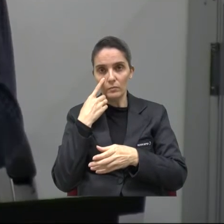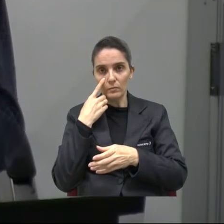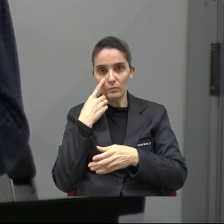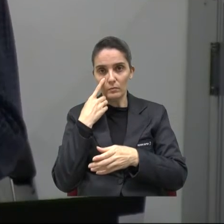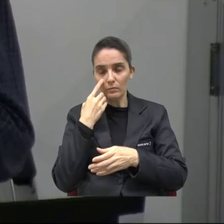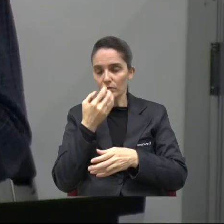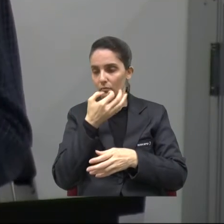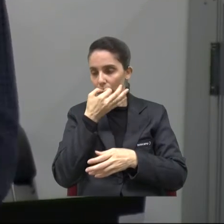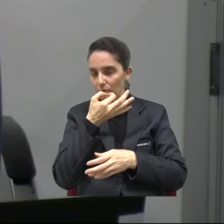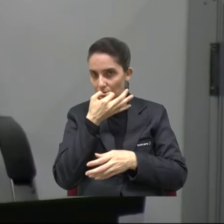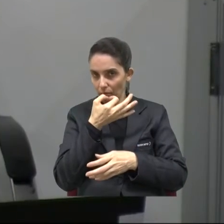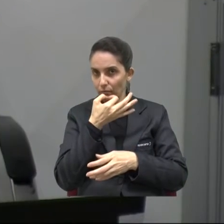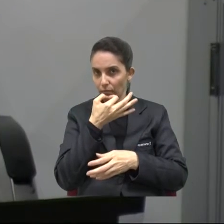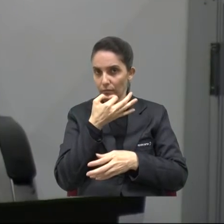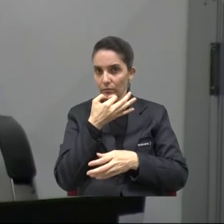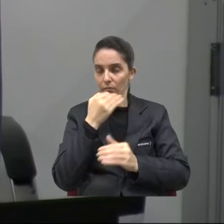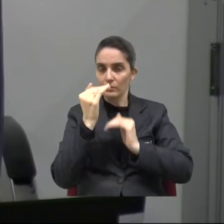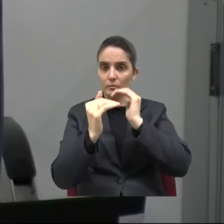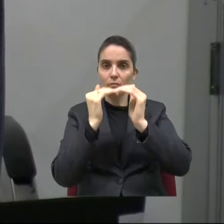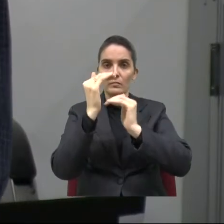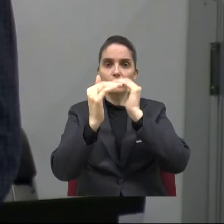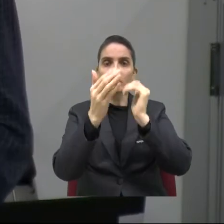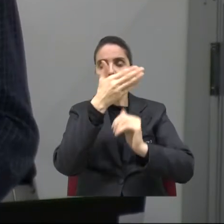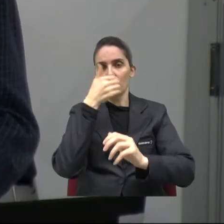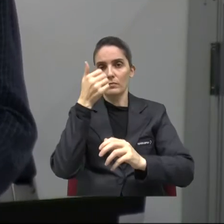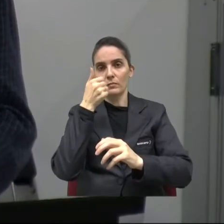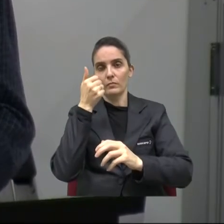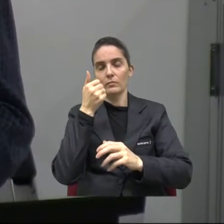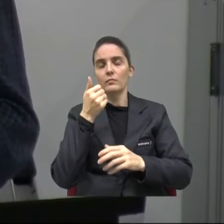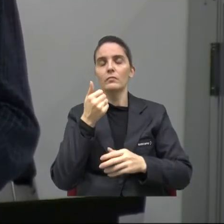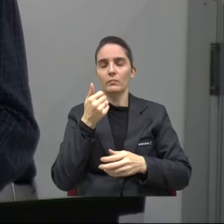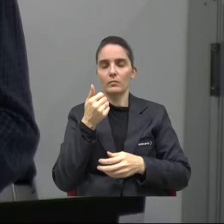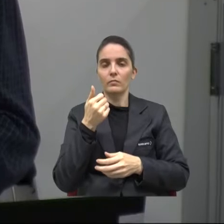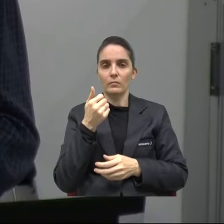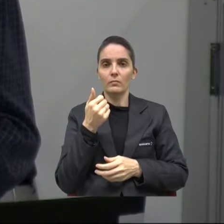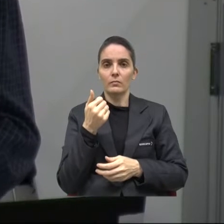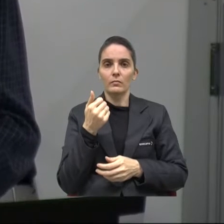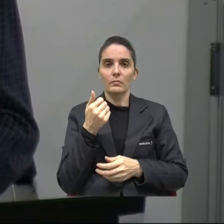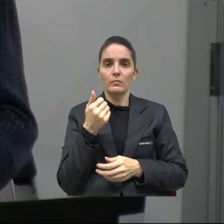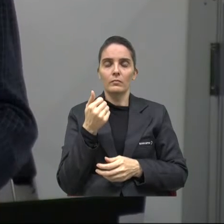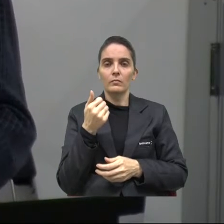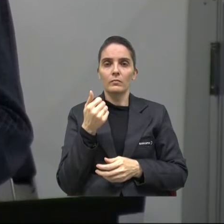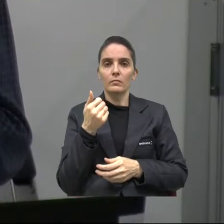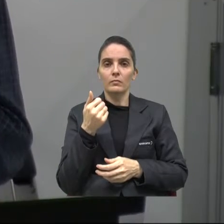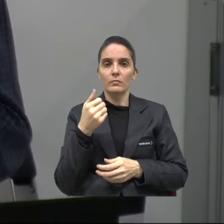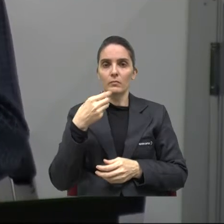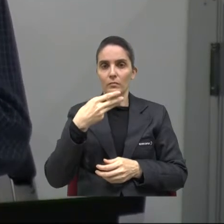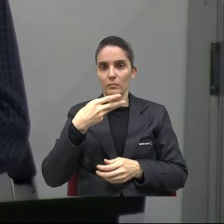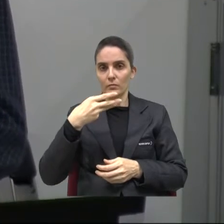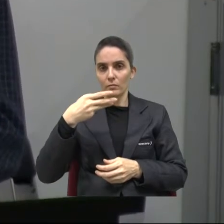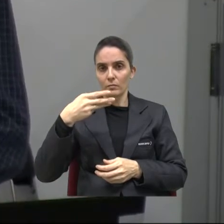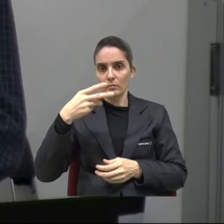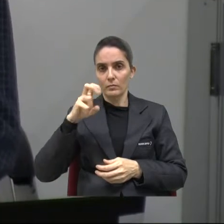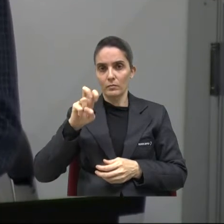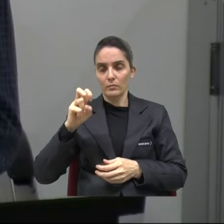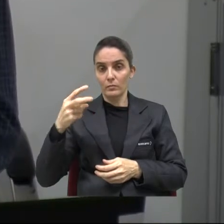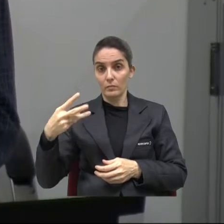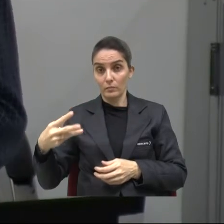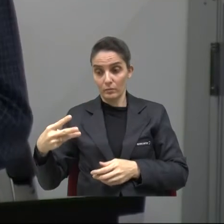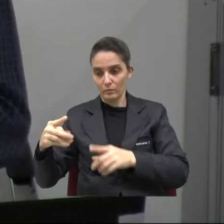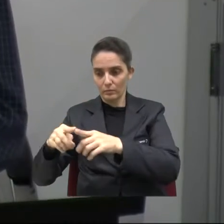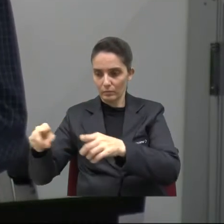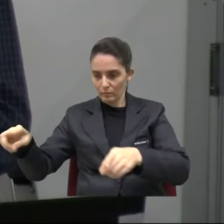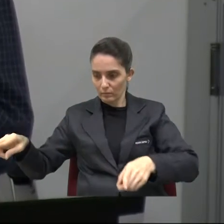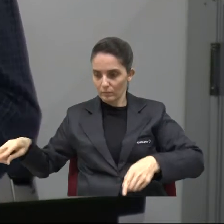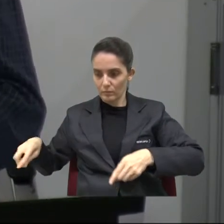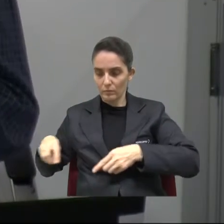medidas importantes para avançar e também para melhorar a situação dessas 353 condomínios, dessas